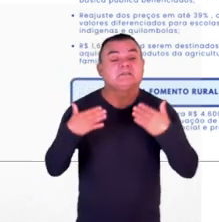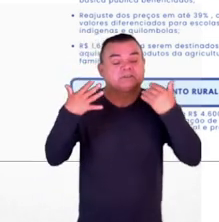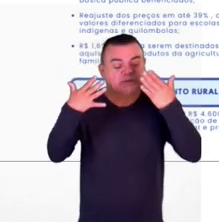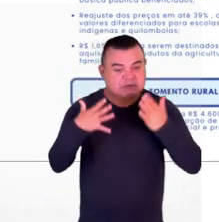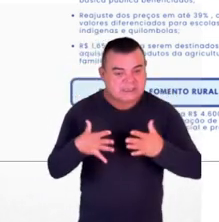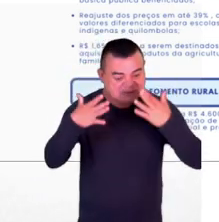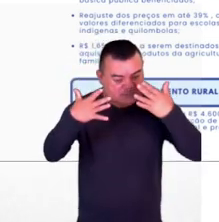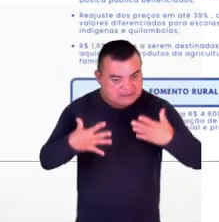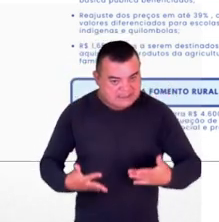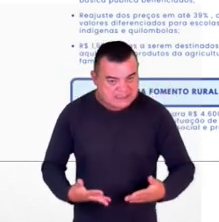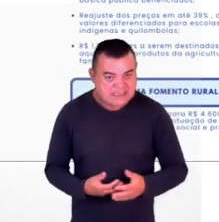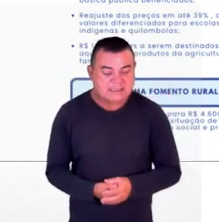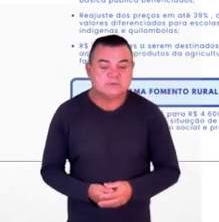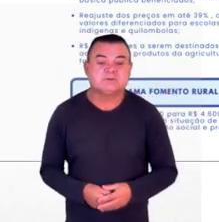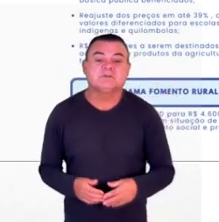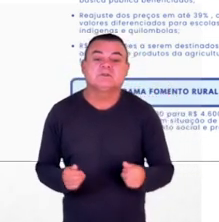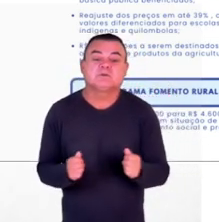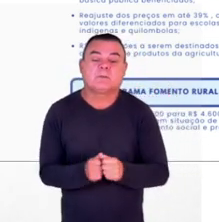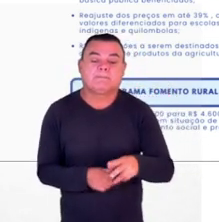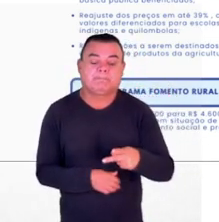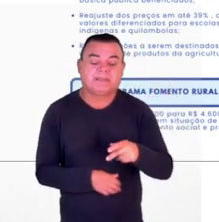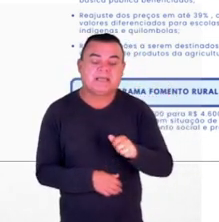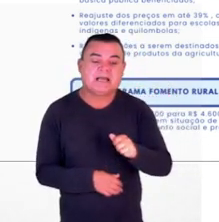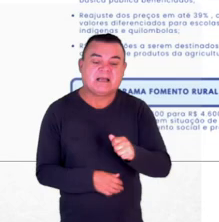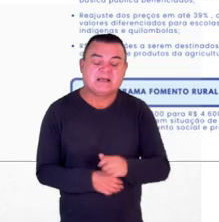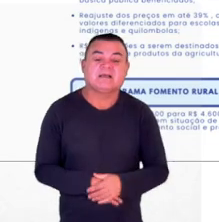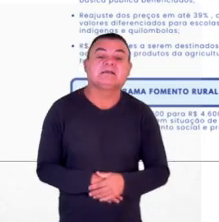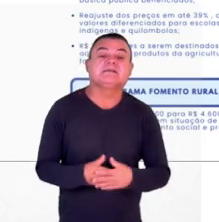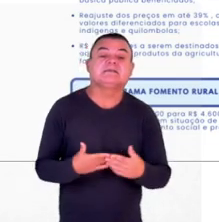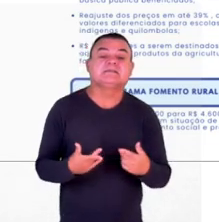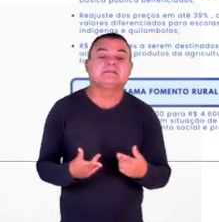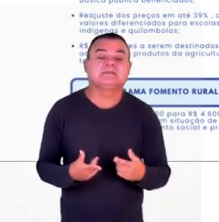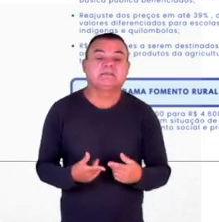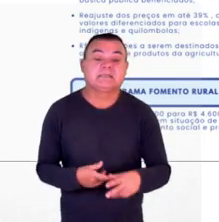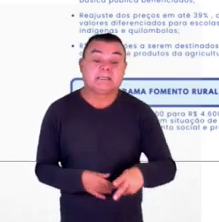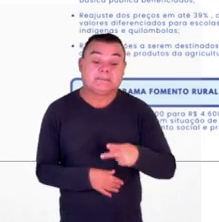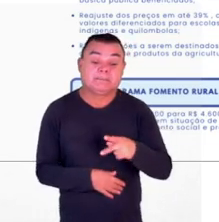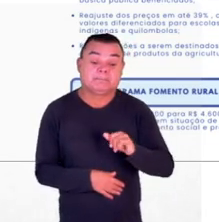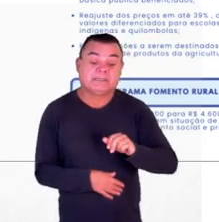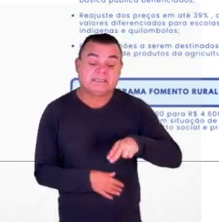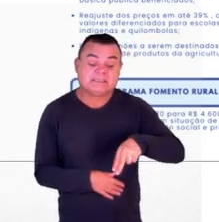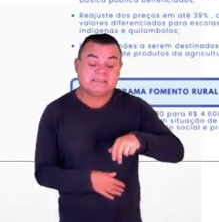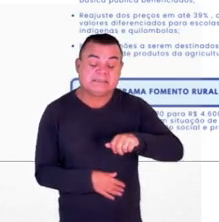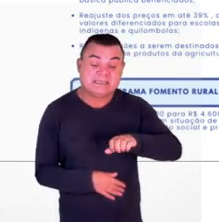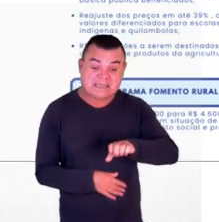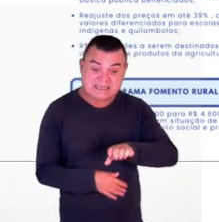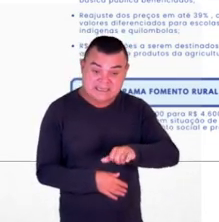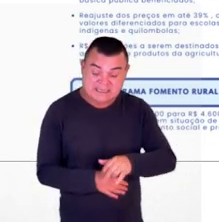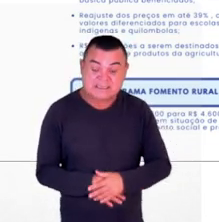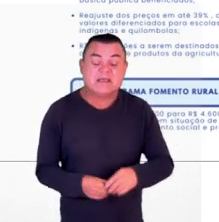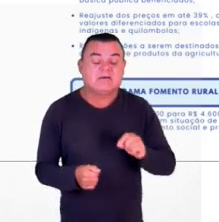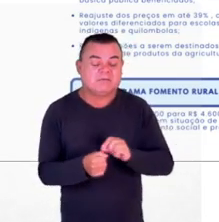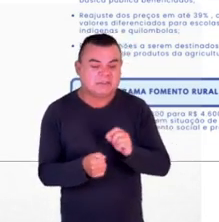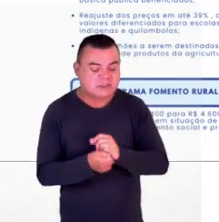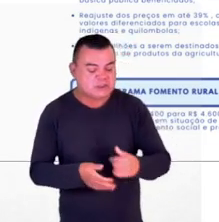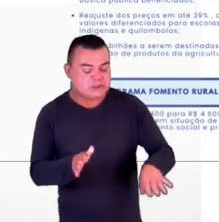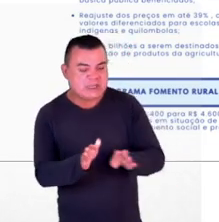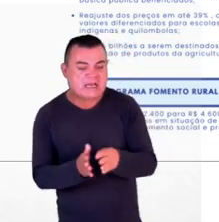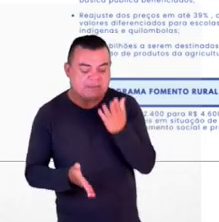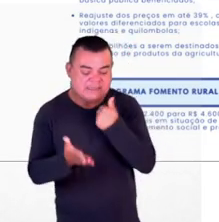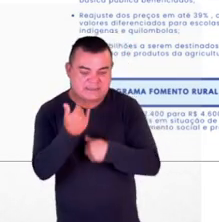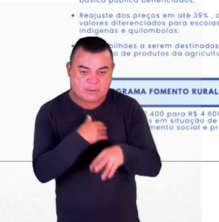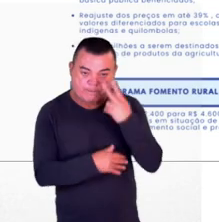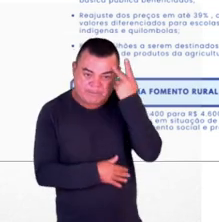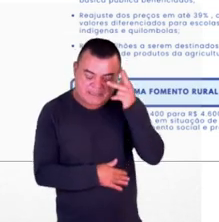através do do pa do programa de aquisição de alimentos eh do pinai fazendo chegar alimentação aí para crianças